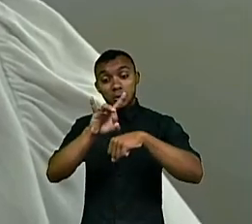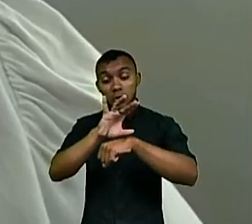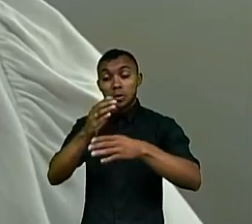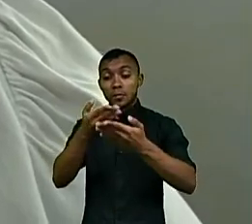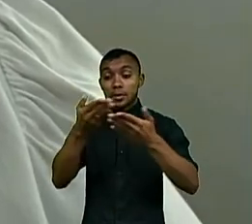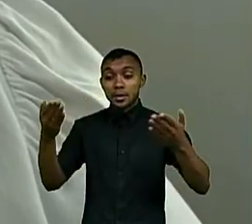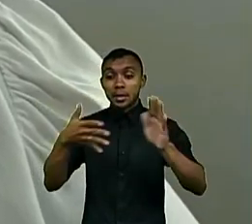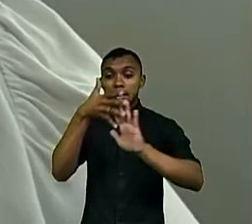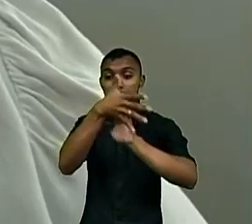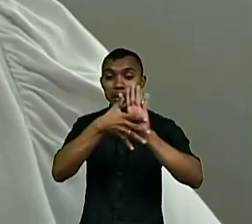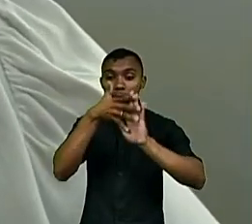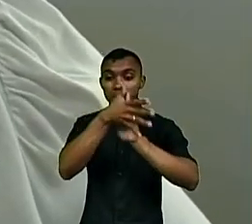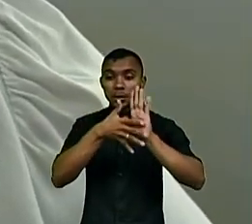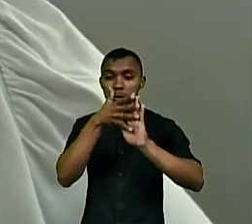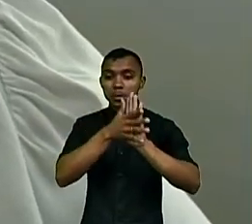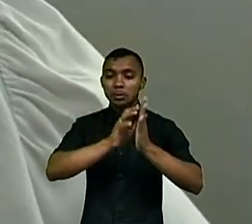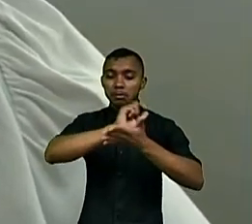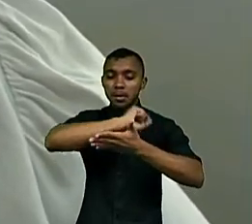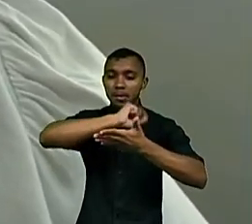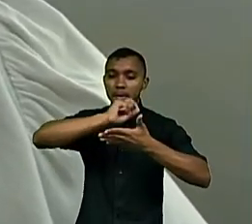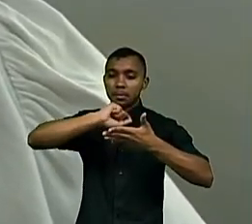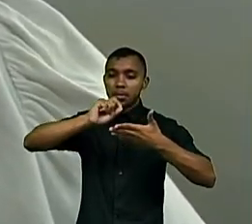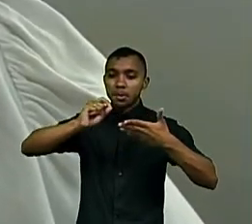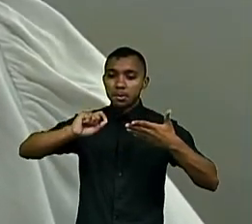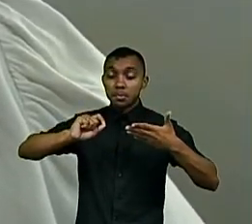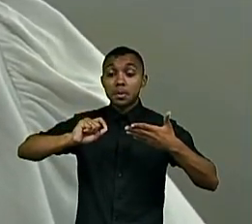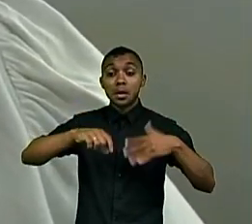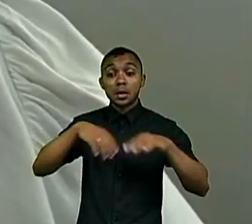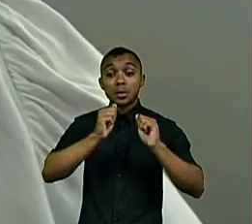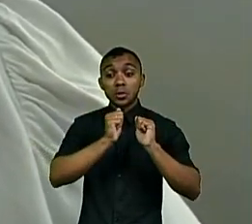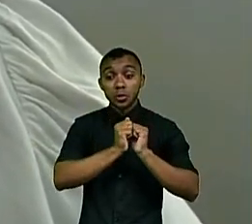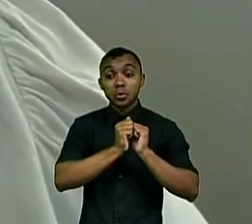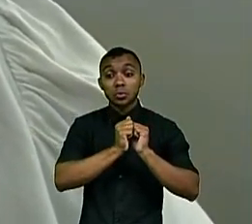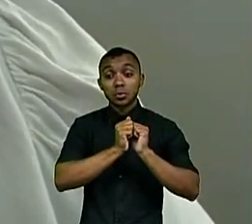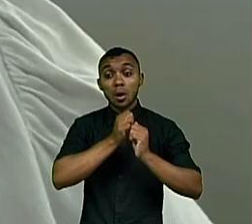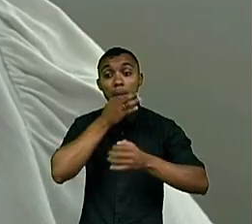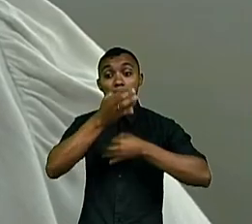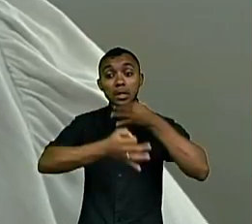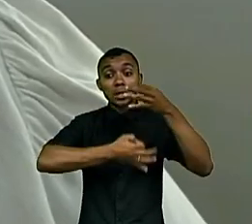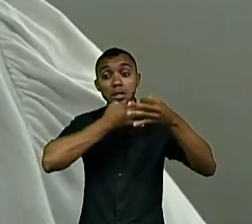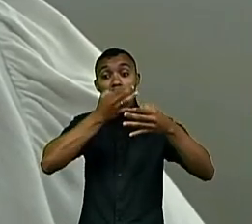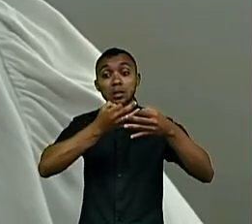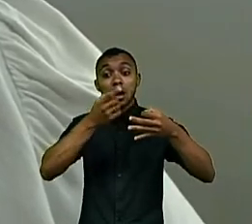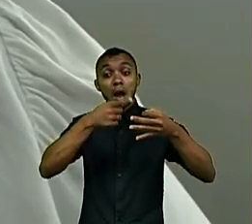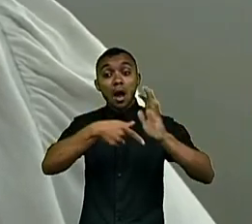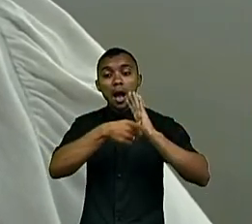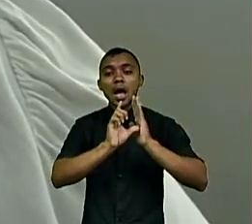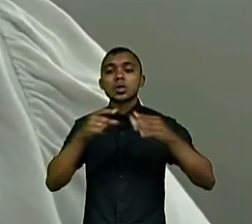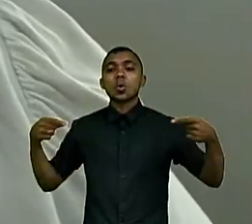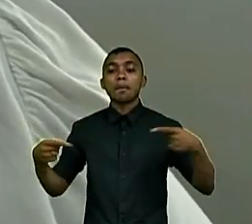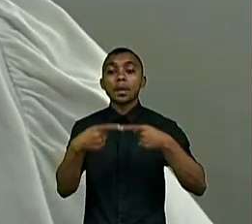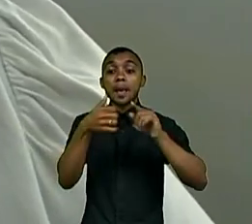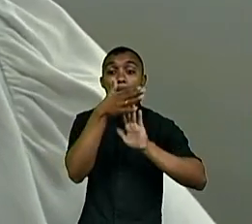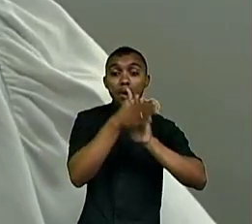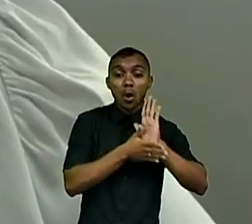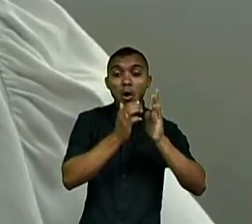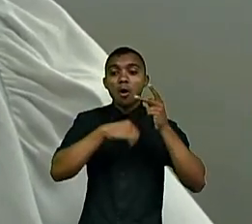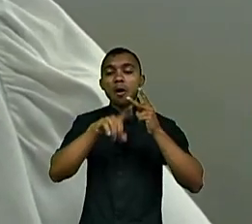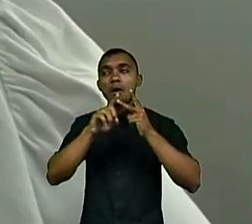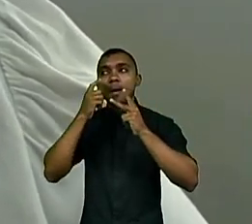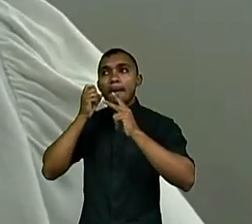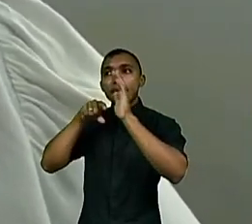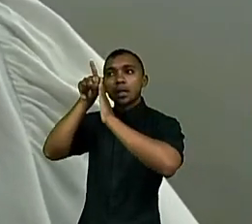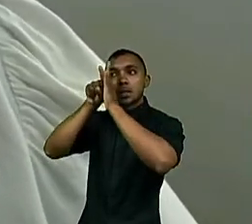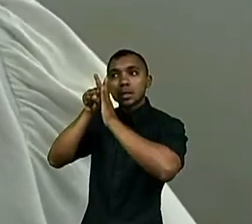dissertativo argumentativo com argumentação embasada em fatos em pesquisa certo então